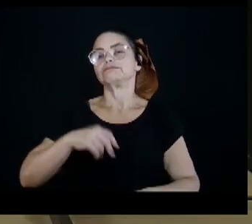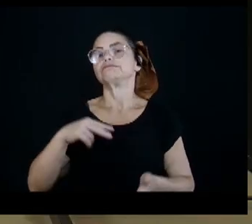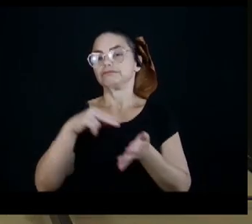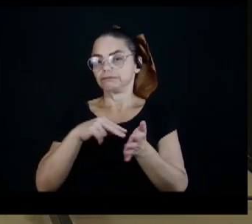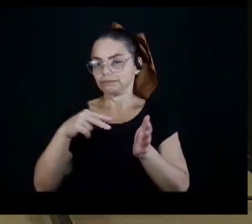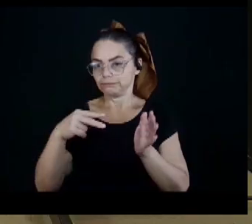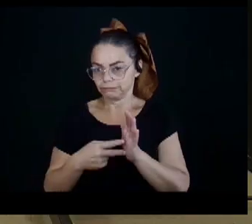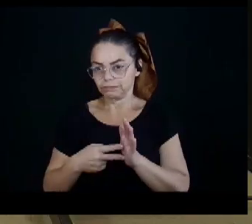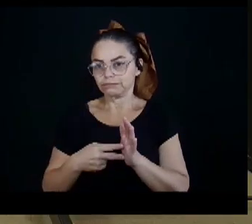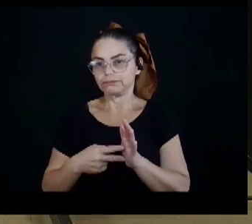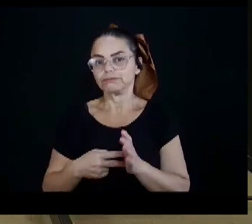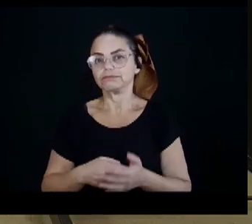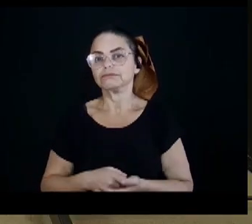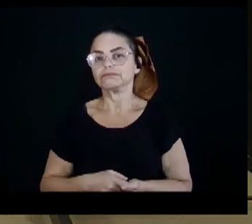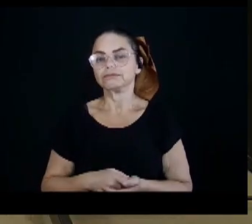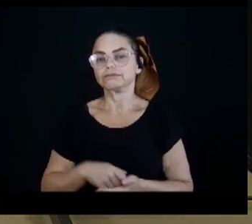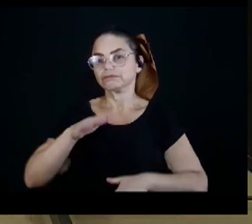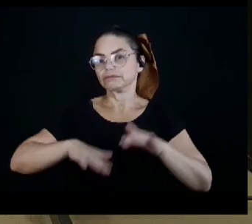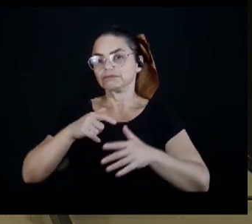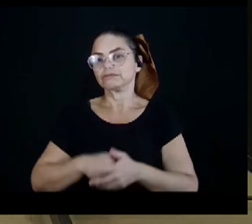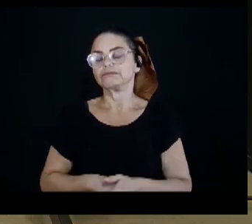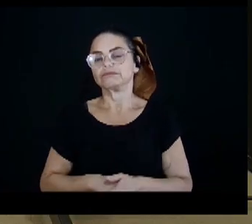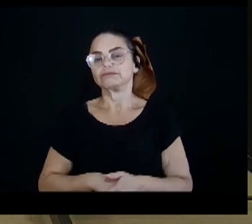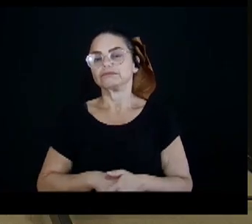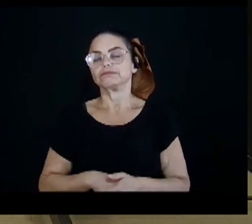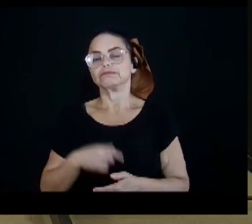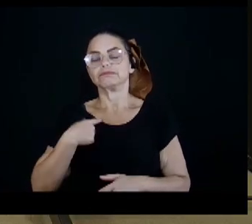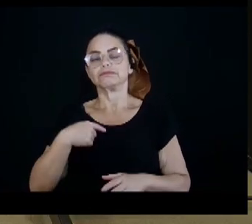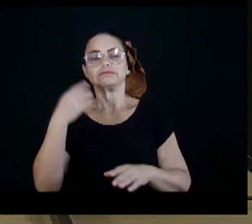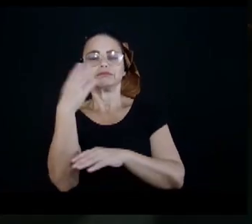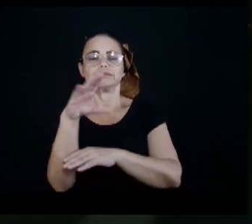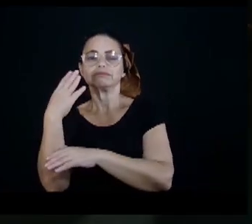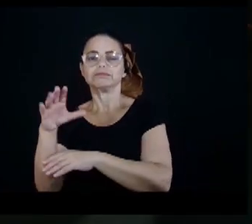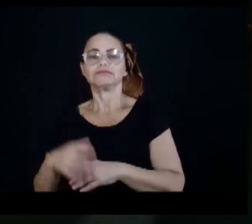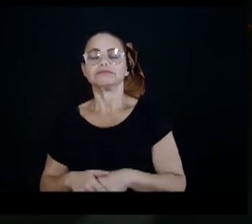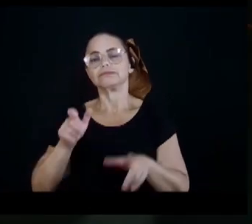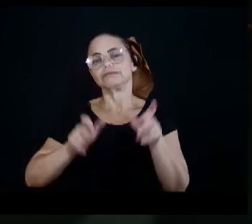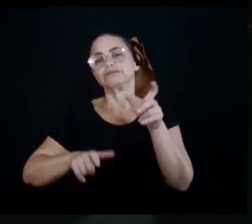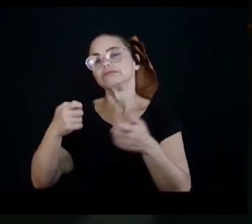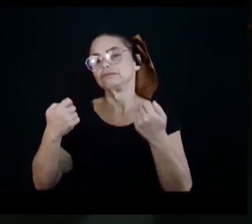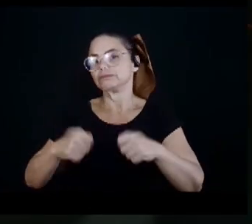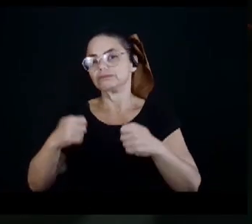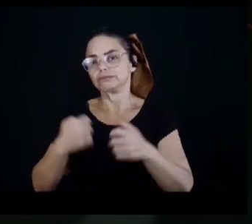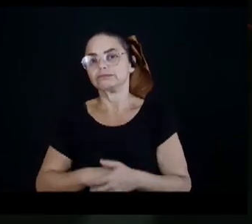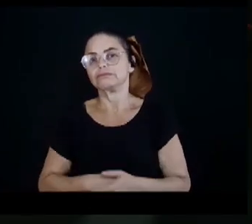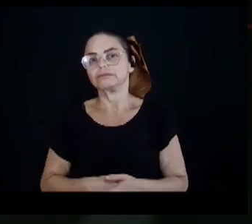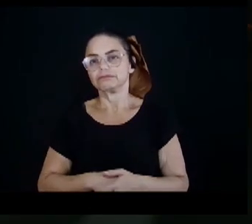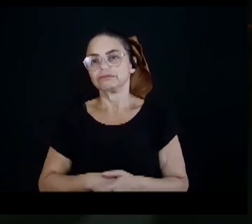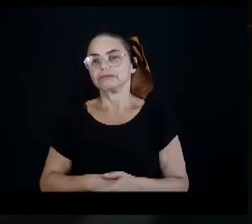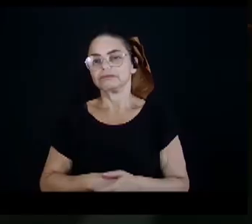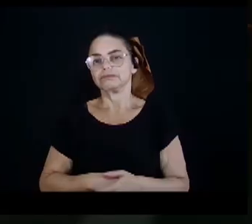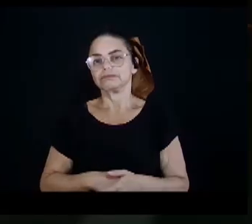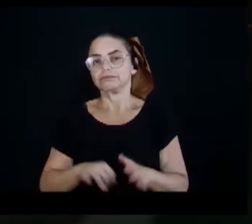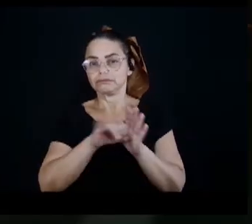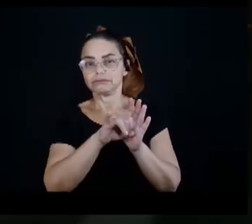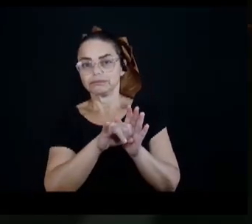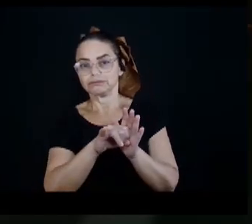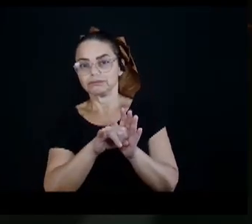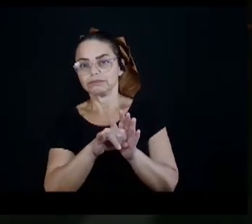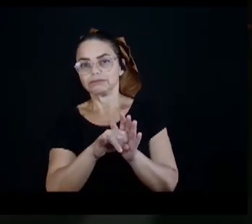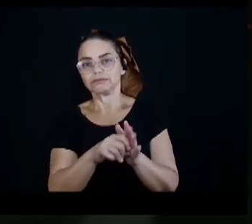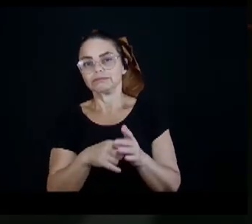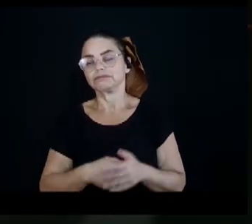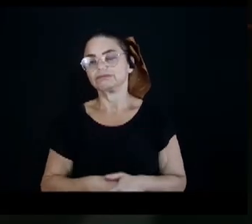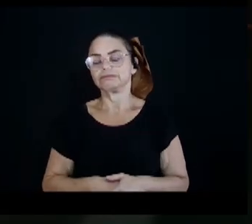E às vezes eu vi alguns posts de pessoas falando que vai precisar fazer uma outra identidade, porque já não se reconhece